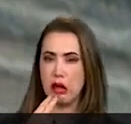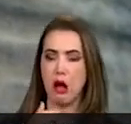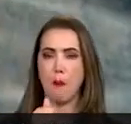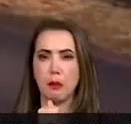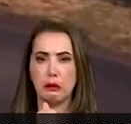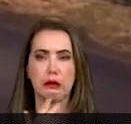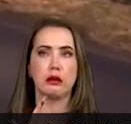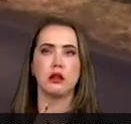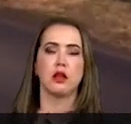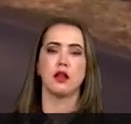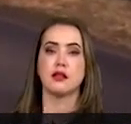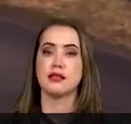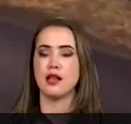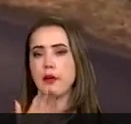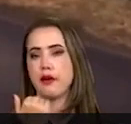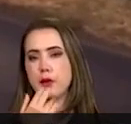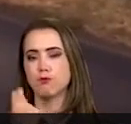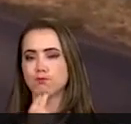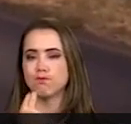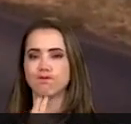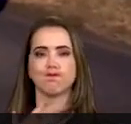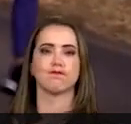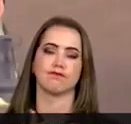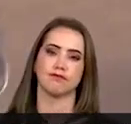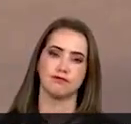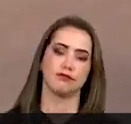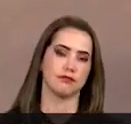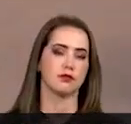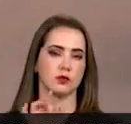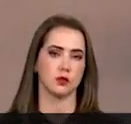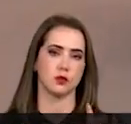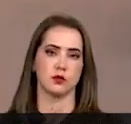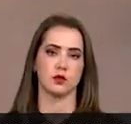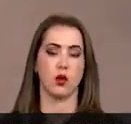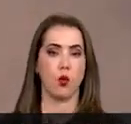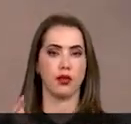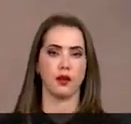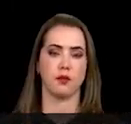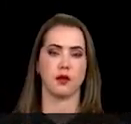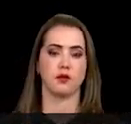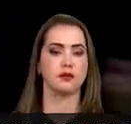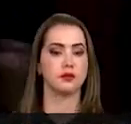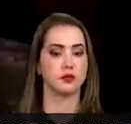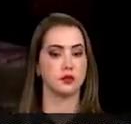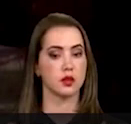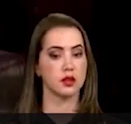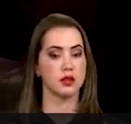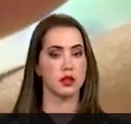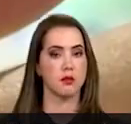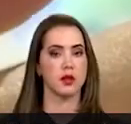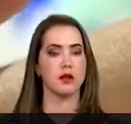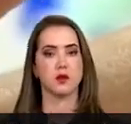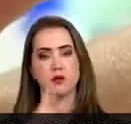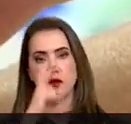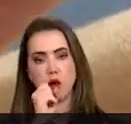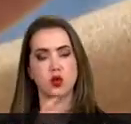álcool, promovendo uma alimentação saudável e, especificamente em relação ao câncer, trabalharmos fortemente,